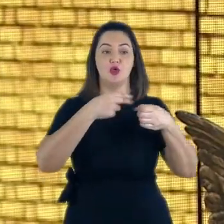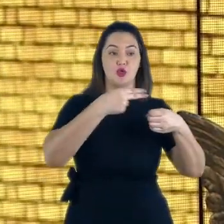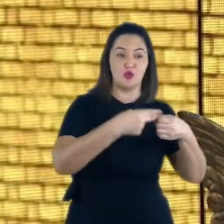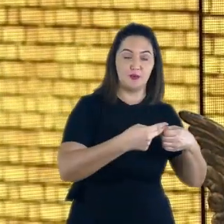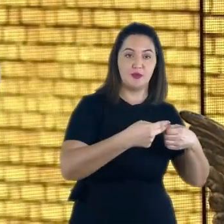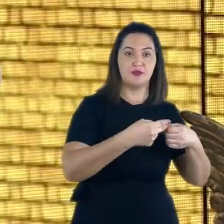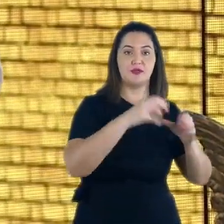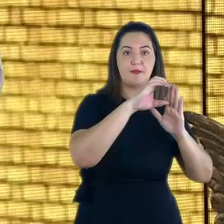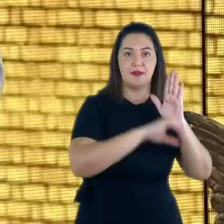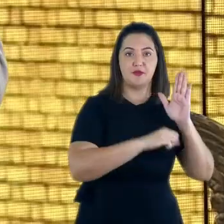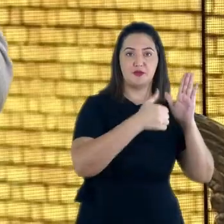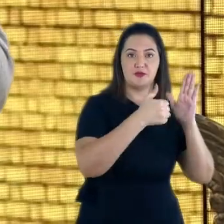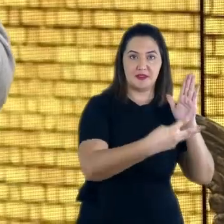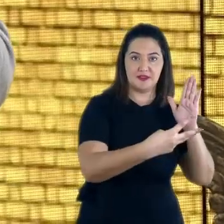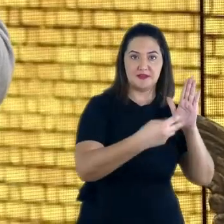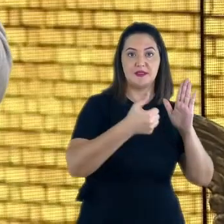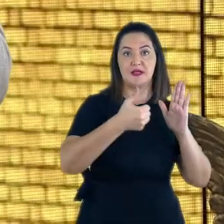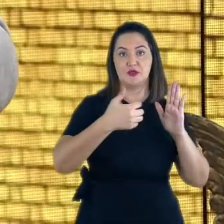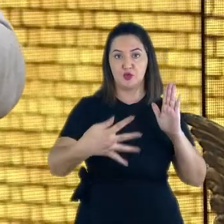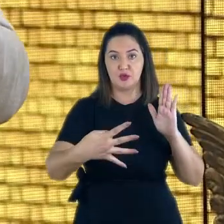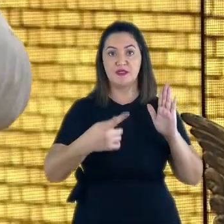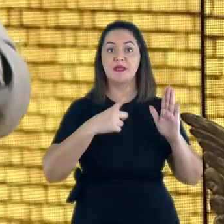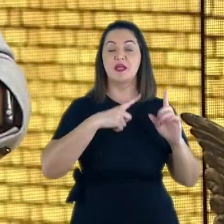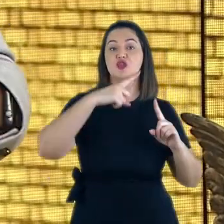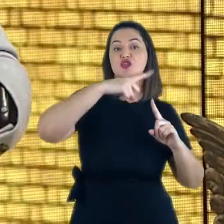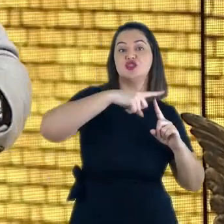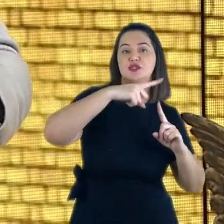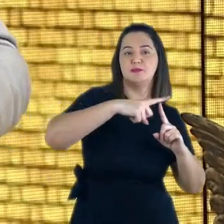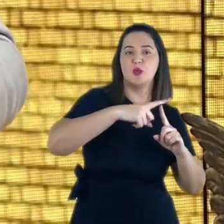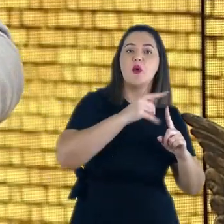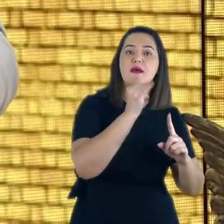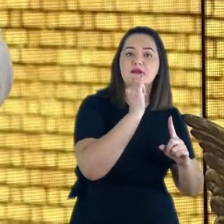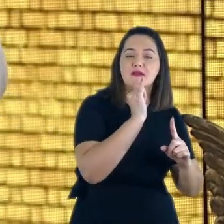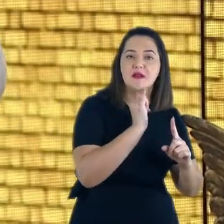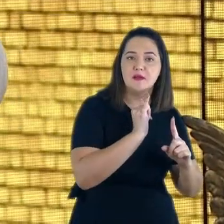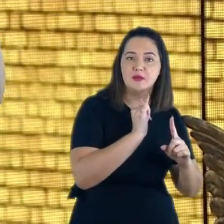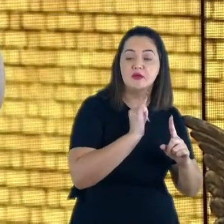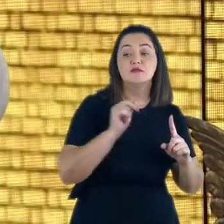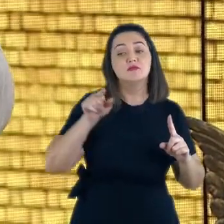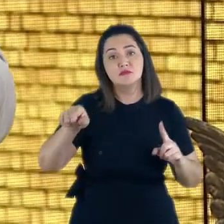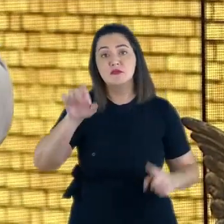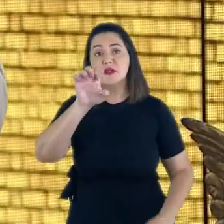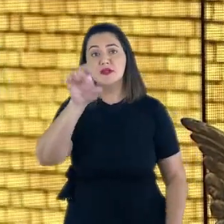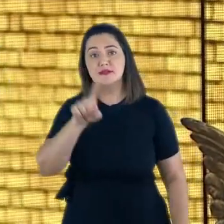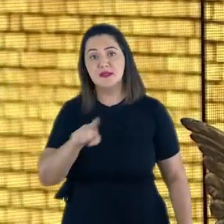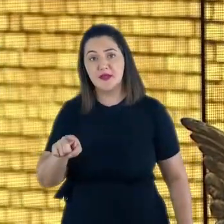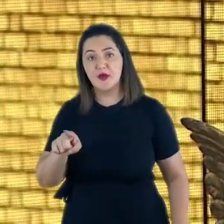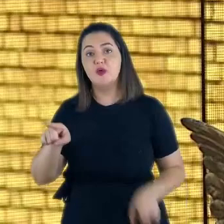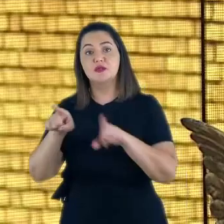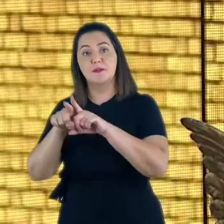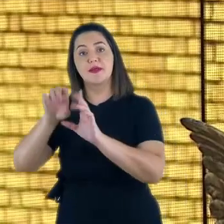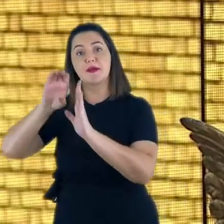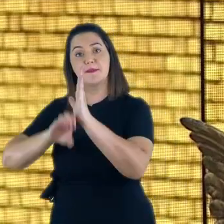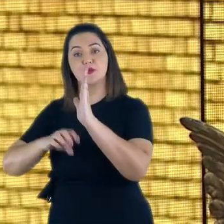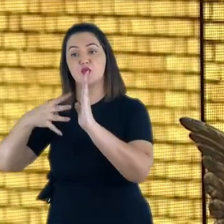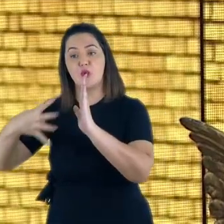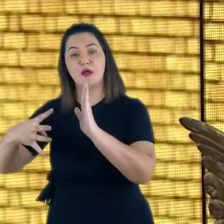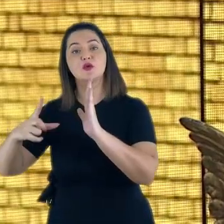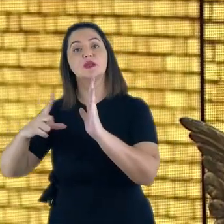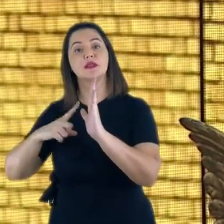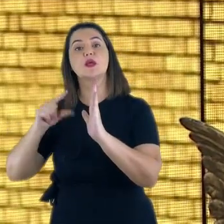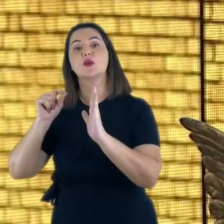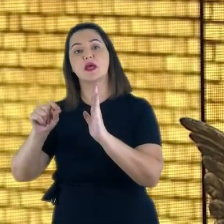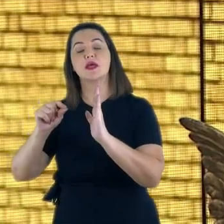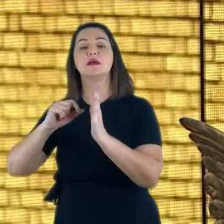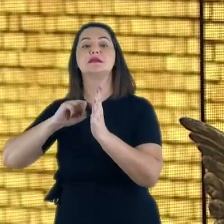e 14 envolve uma tipologia em miniatura, do mesmo modo, Ezequiel 4 retrata uma